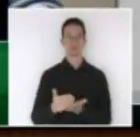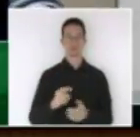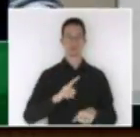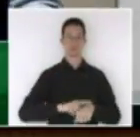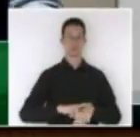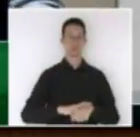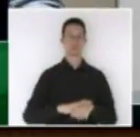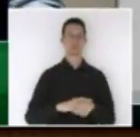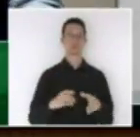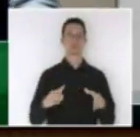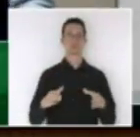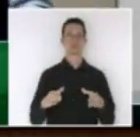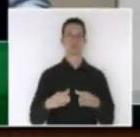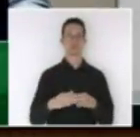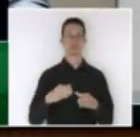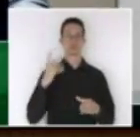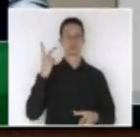políticos.